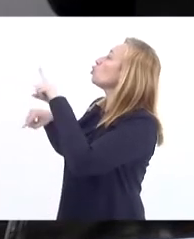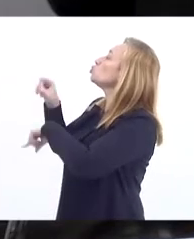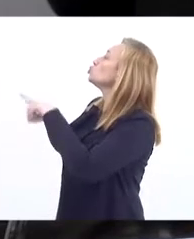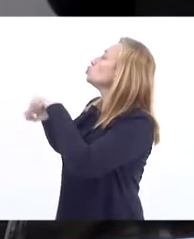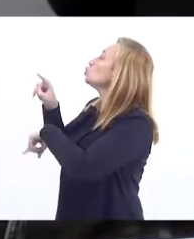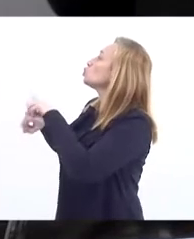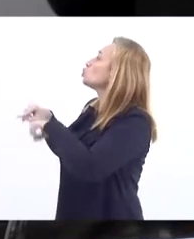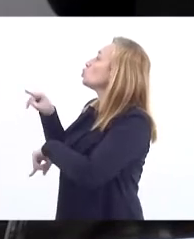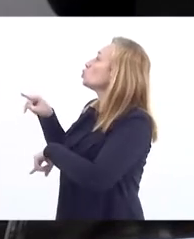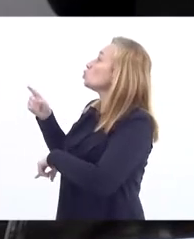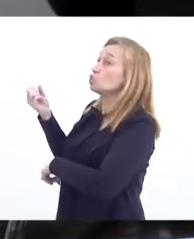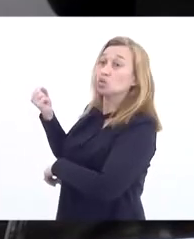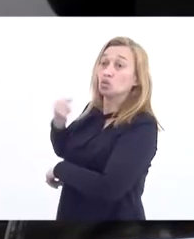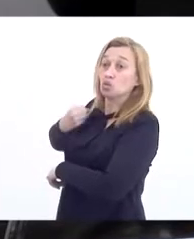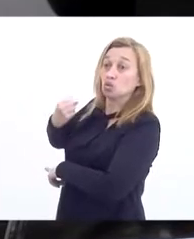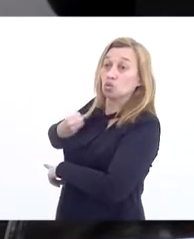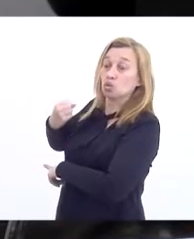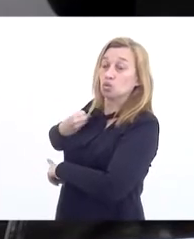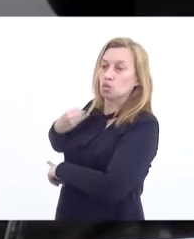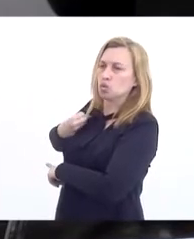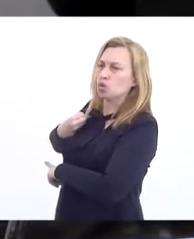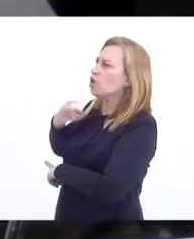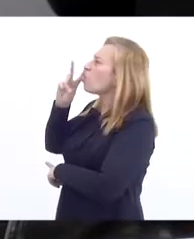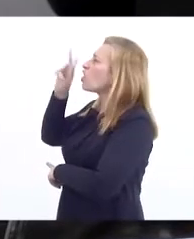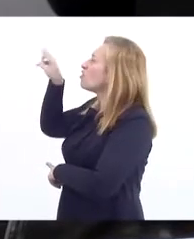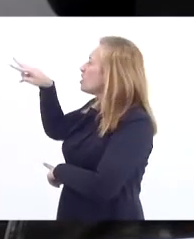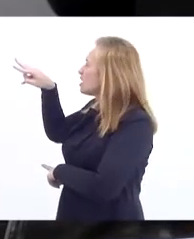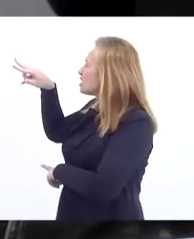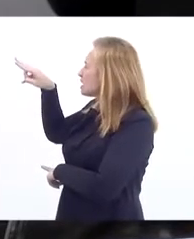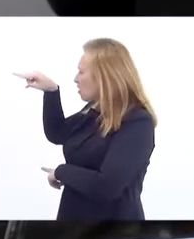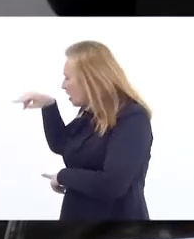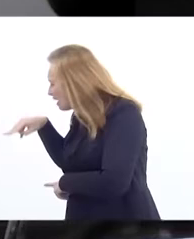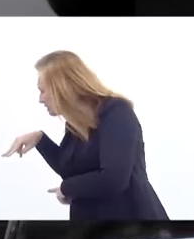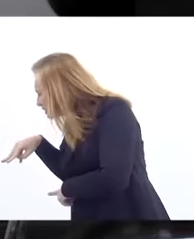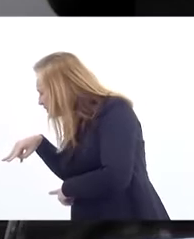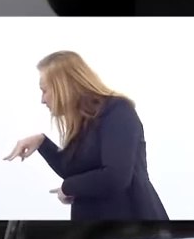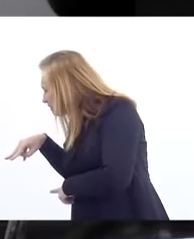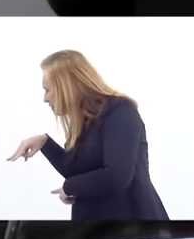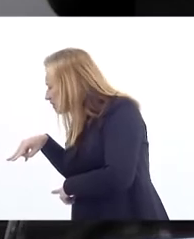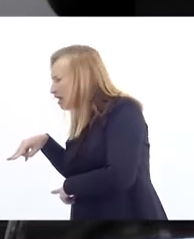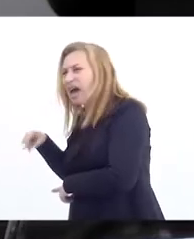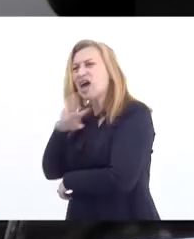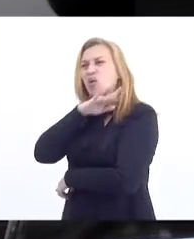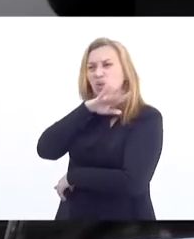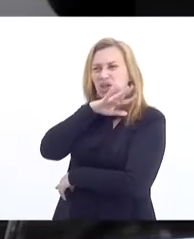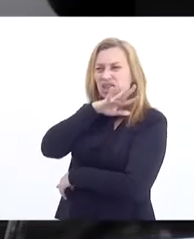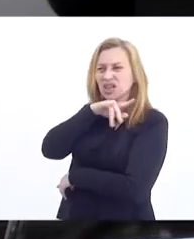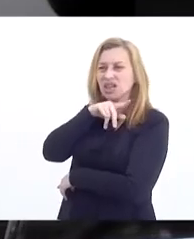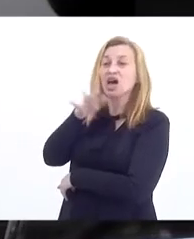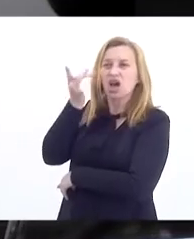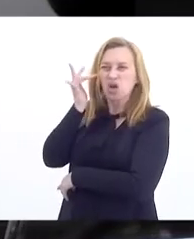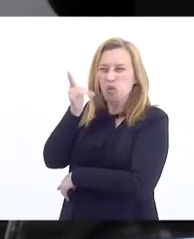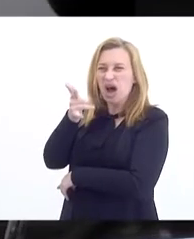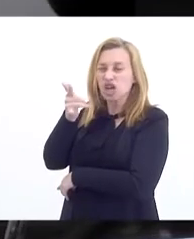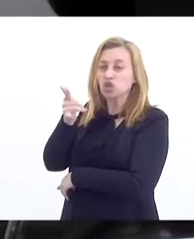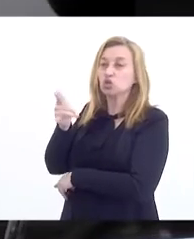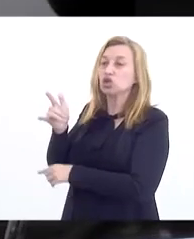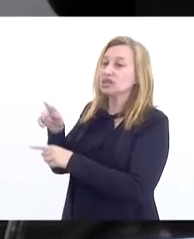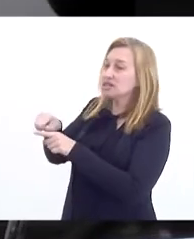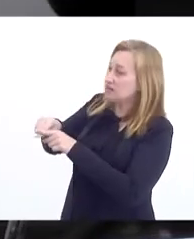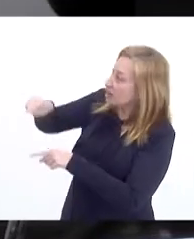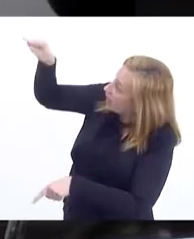Ora, então eu não acho que a exposição vertical facilita o idoso, não. Eu acho que o idoso está liquidado, porque se